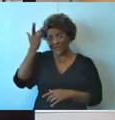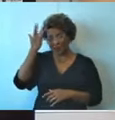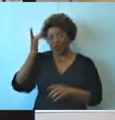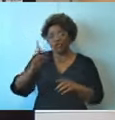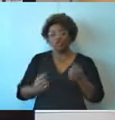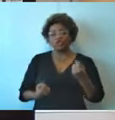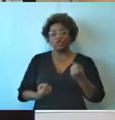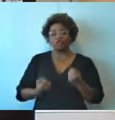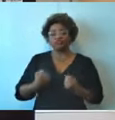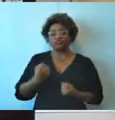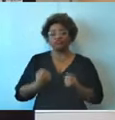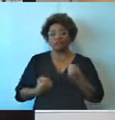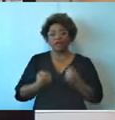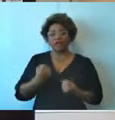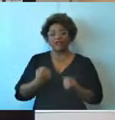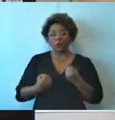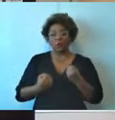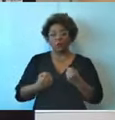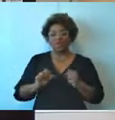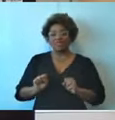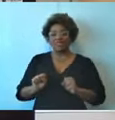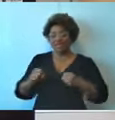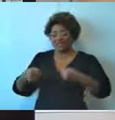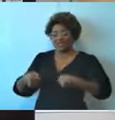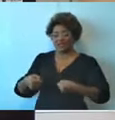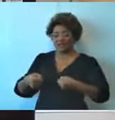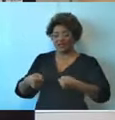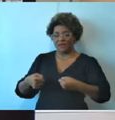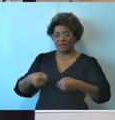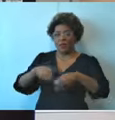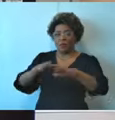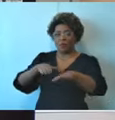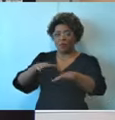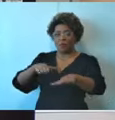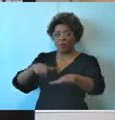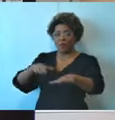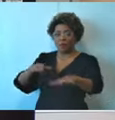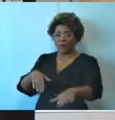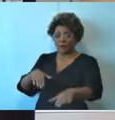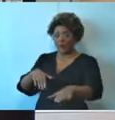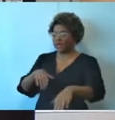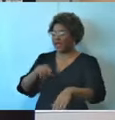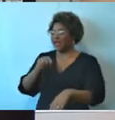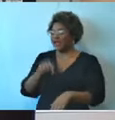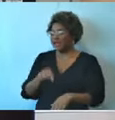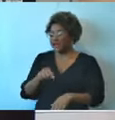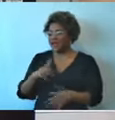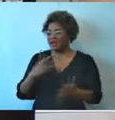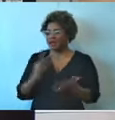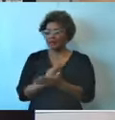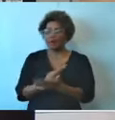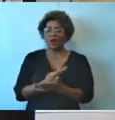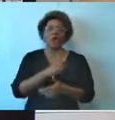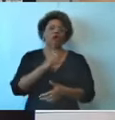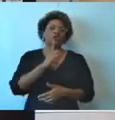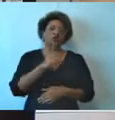a segurança sobre 2 rodas, e nessa ocasião, o Júnior estava presente, o Marcelo Souza Silva,